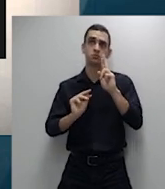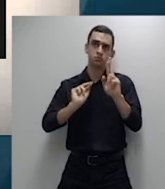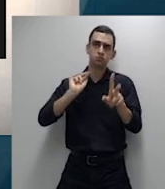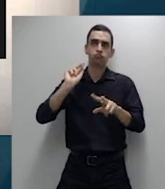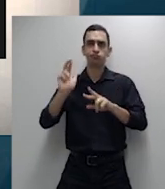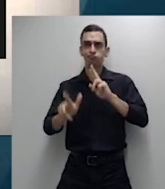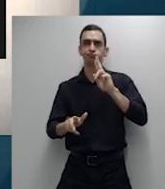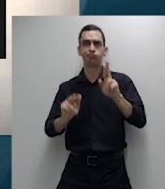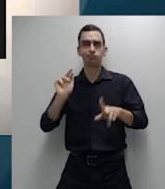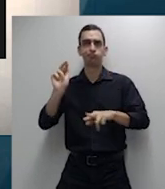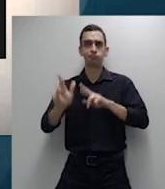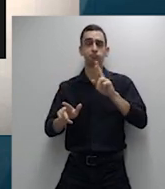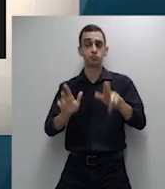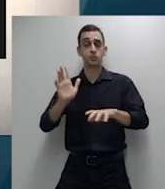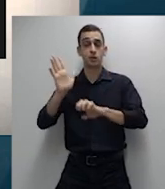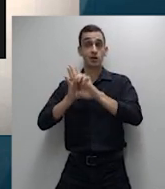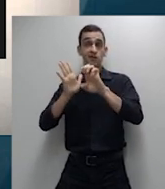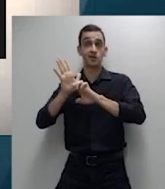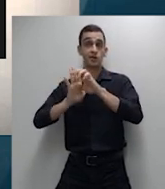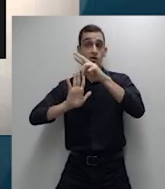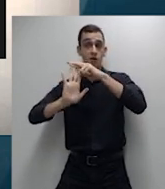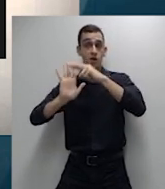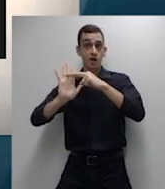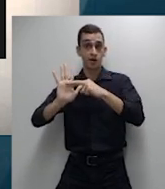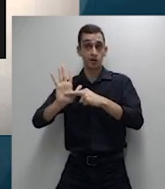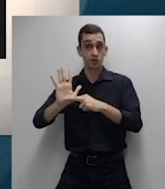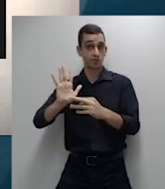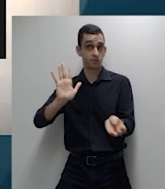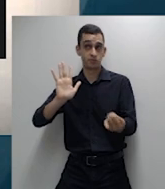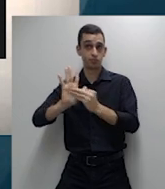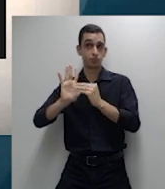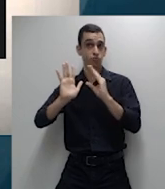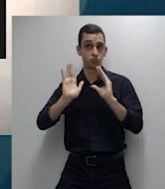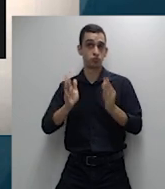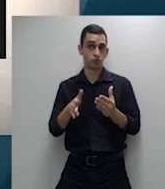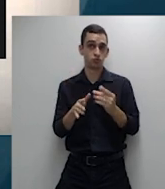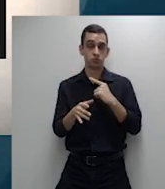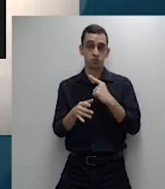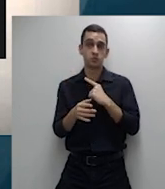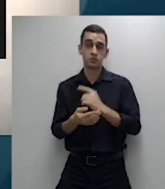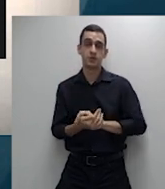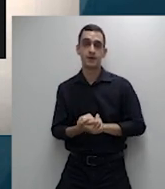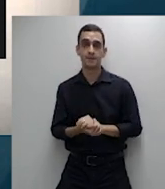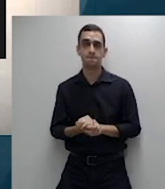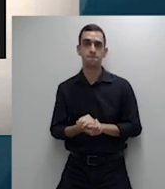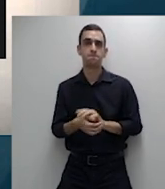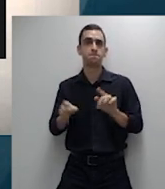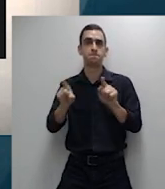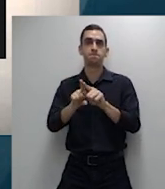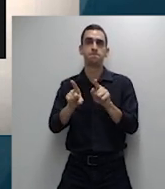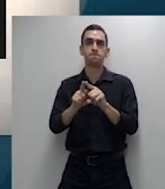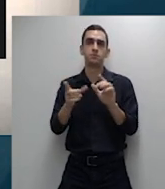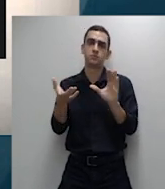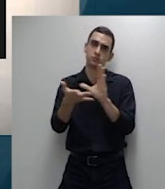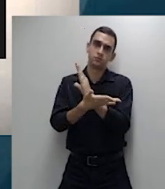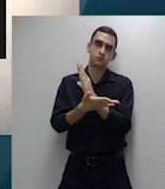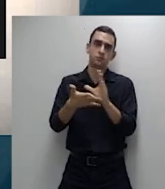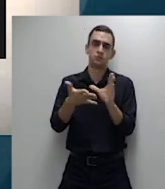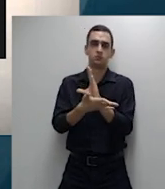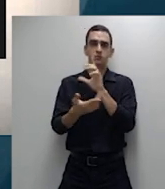regra editalícia regras segunda classe mandar Qual a questões referentes a